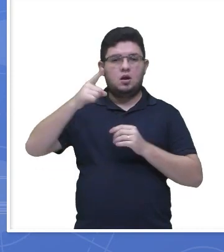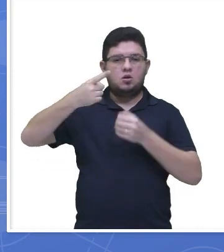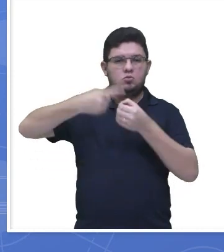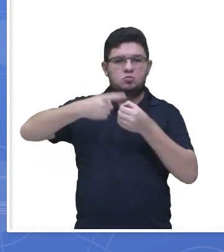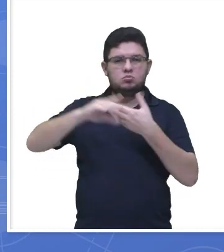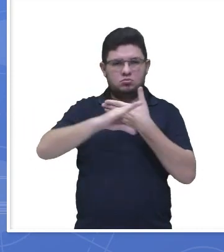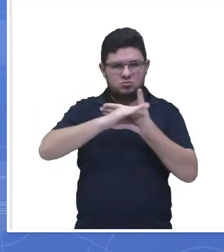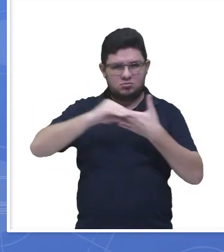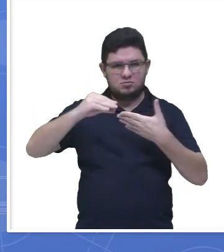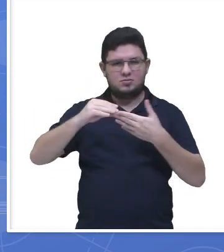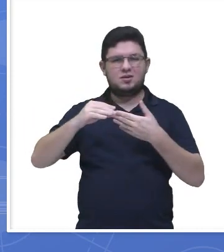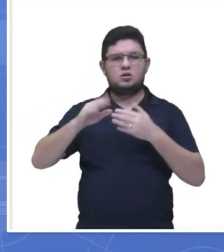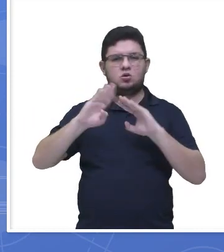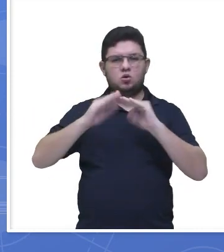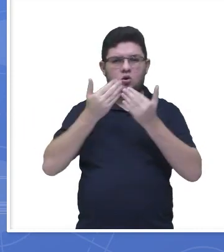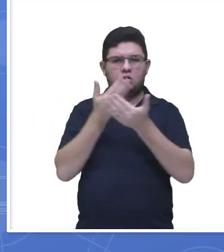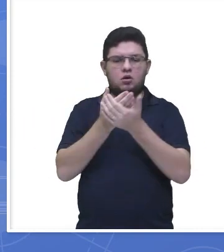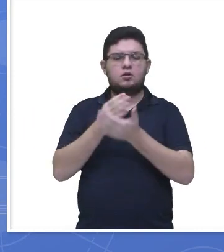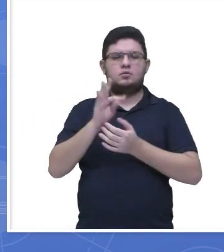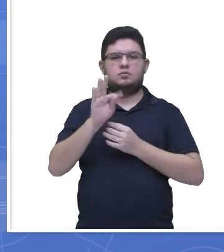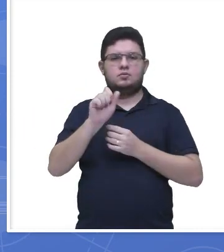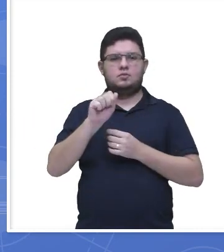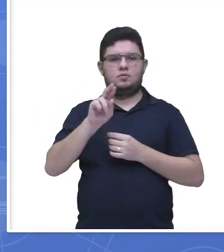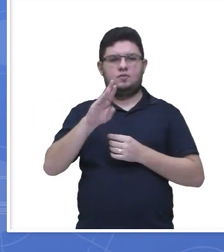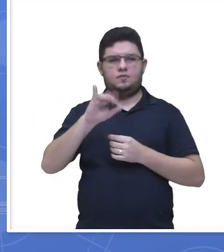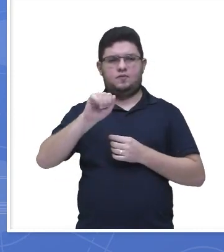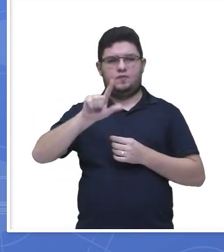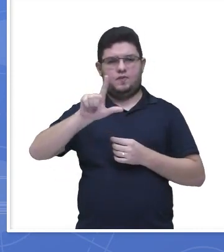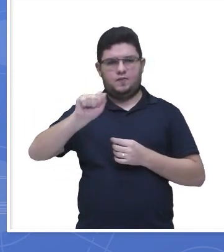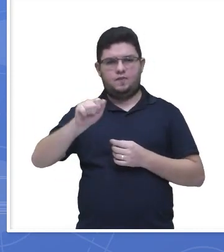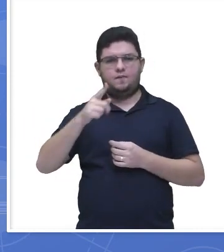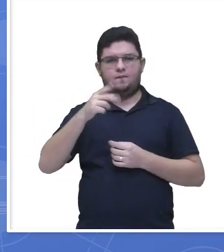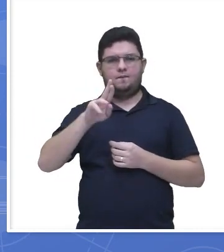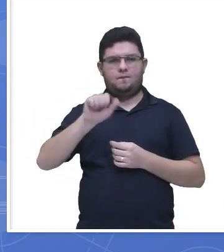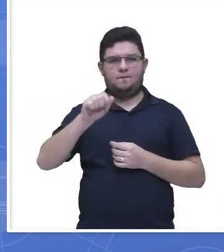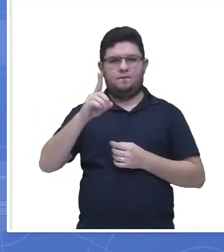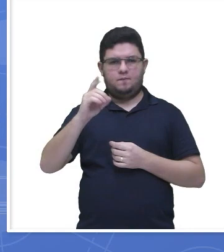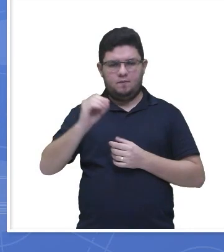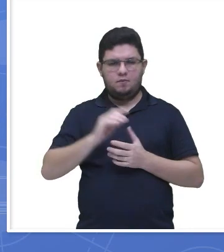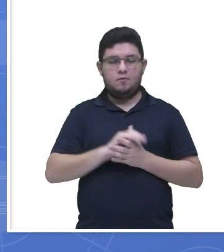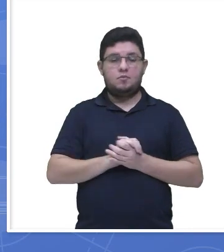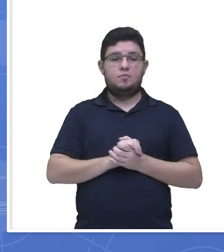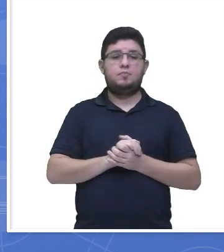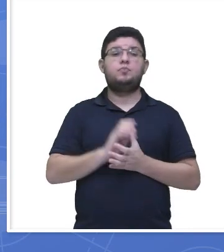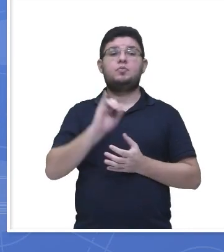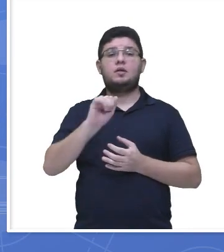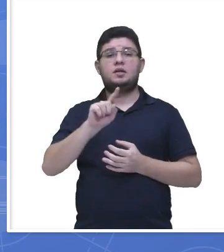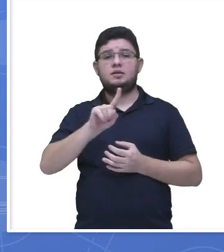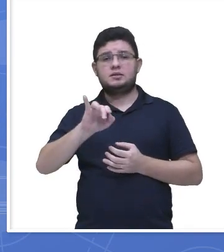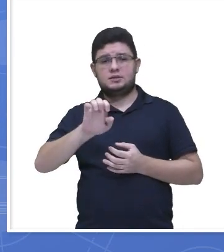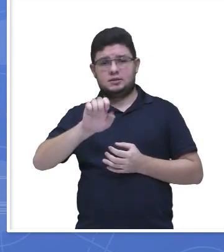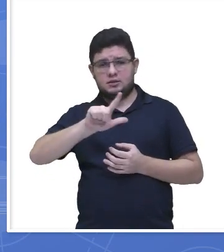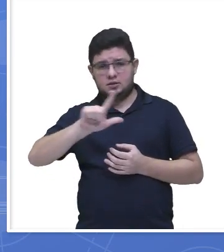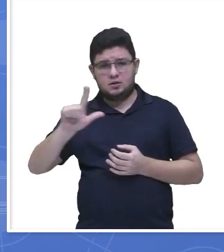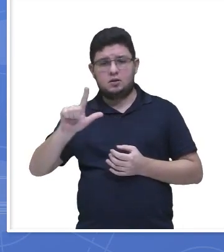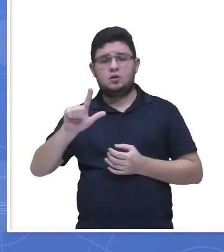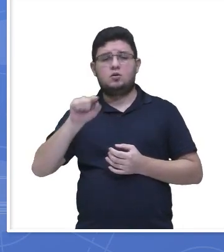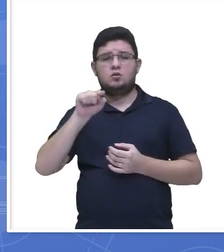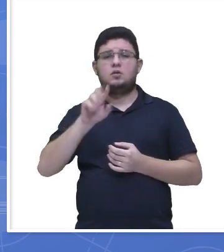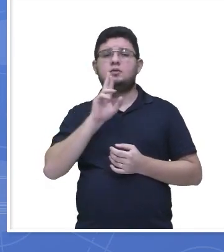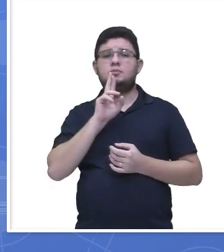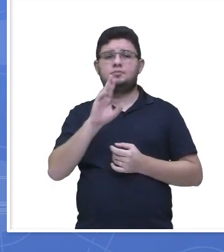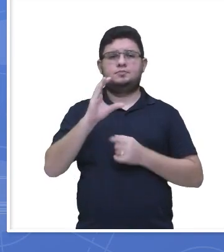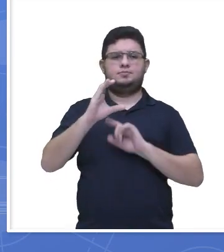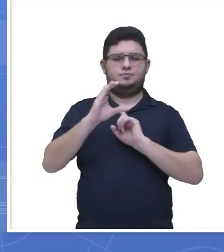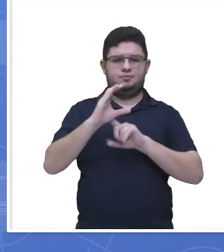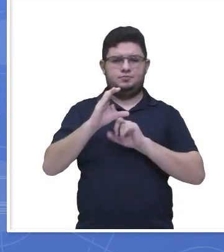Aí nós temos Isiele, ou Isiel, desculpa se a gente cometeu o erro de pronunciar errado, tá, gente? Pelo login, às vezes que é difícil. Letra